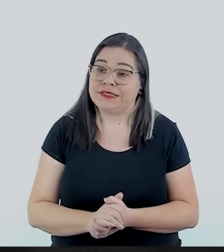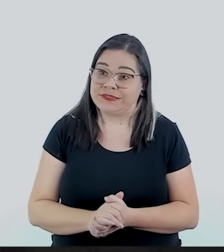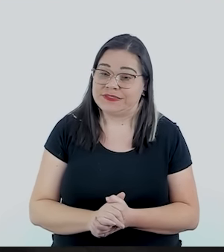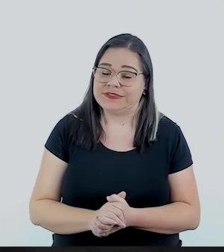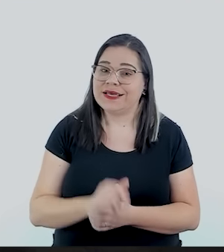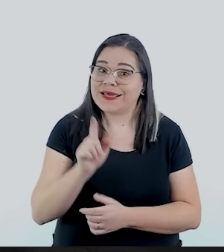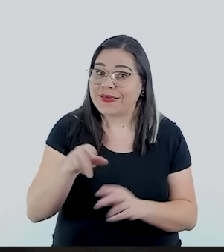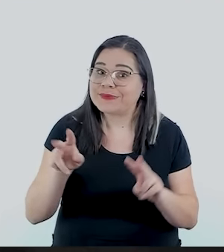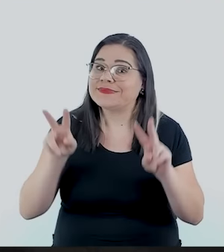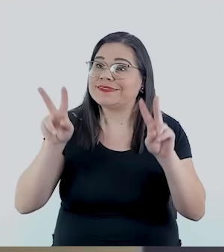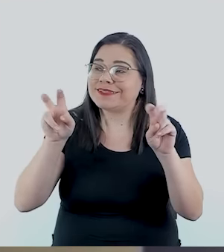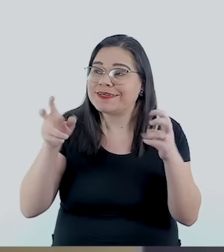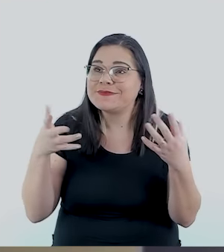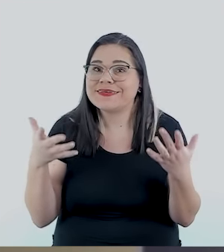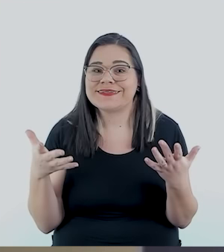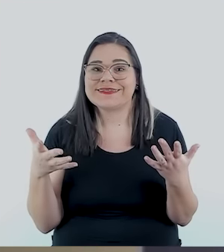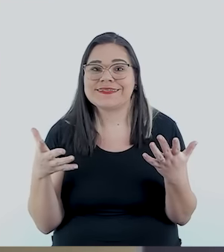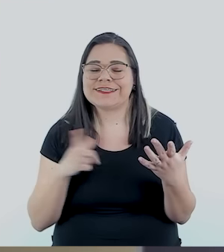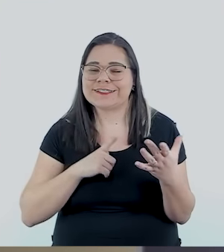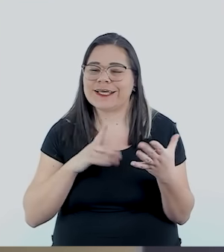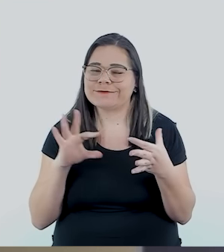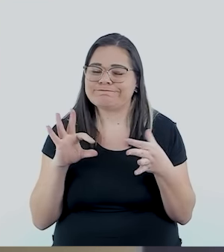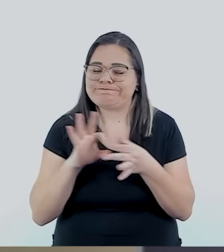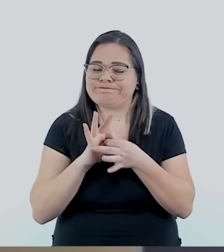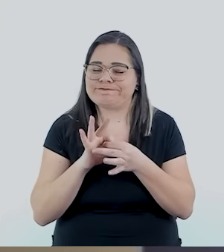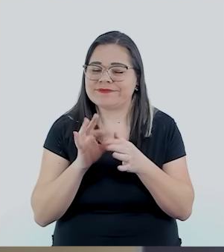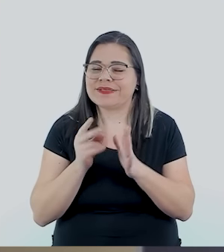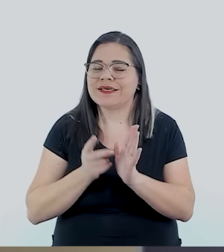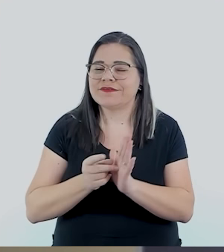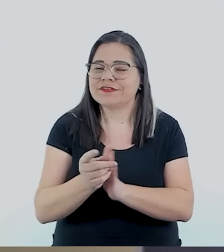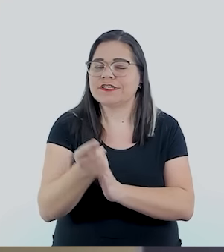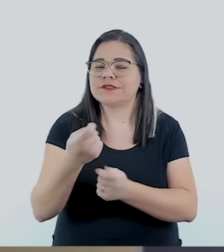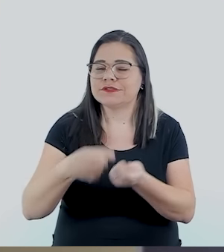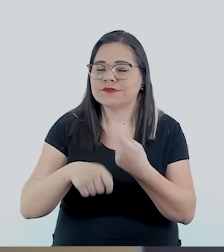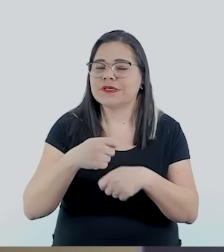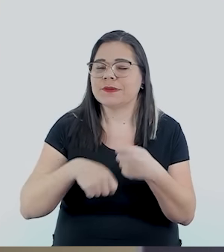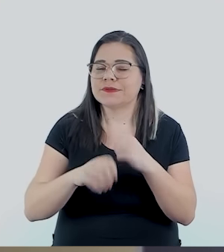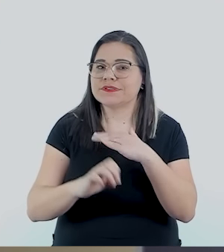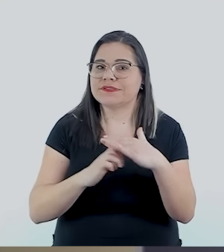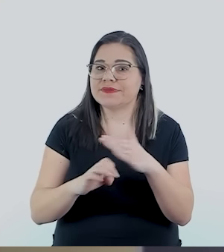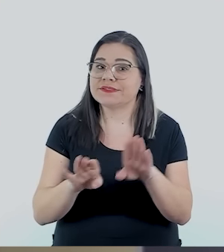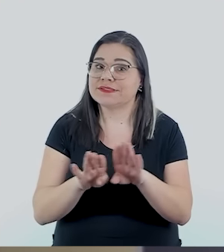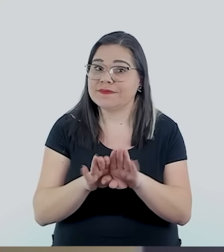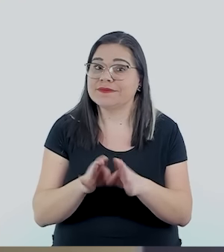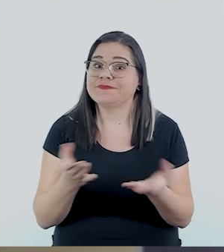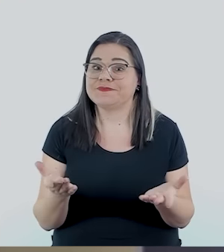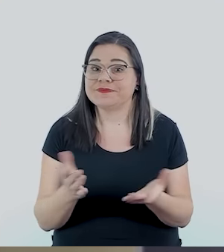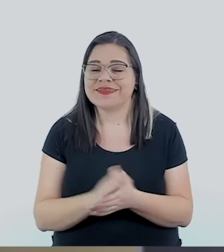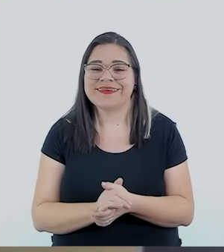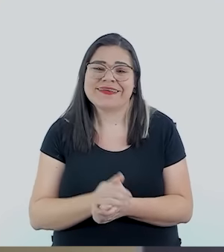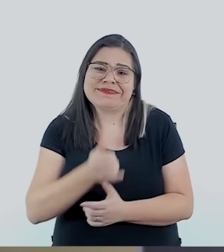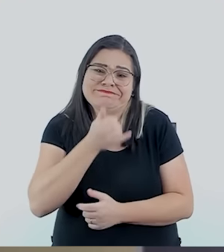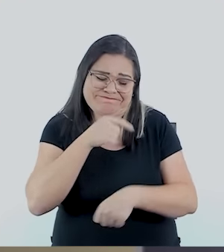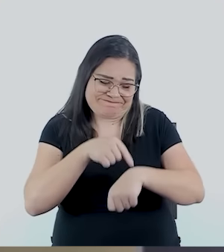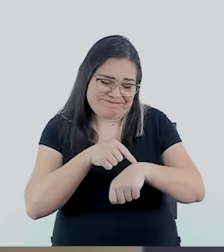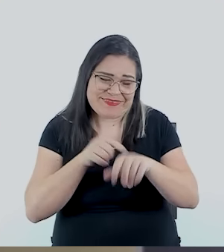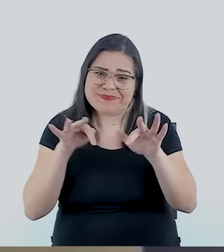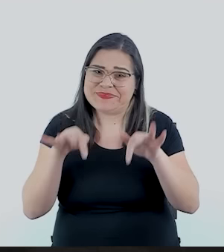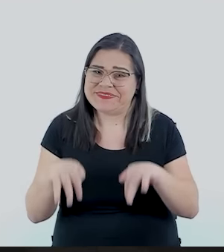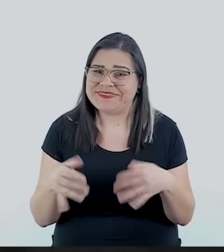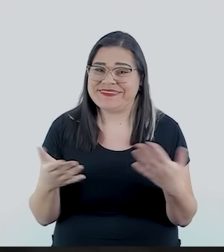que tá tá atrelado a longevidade do negócio também não vai ter como escapar infelizmente Nosso Tempo